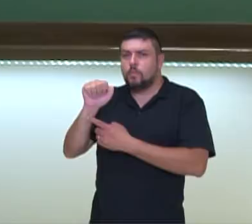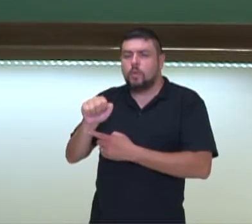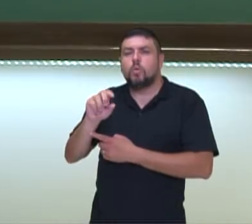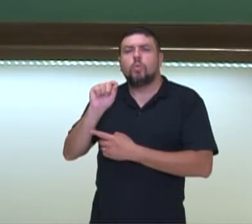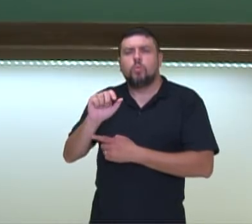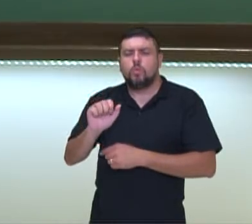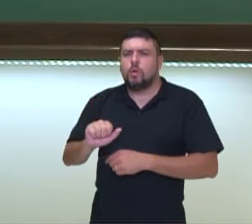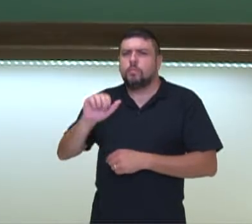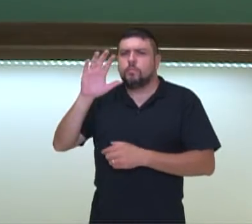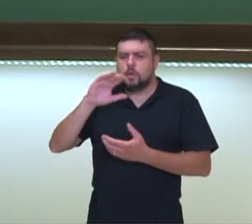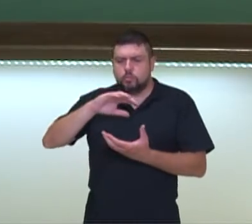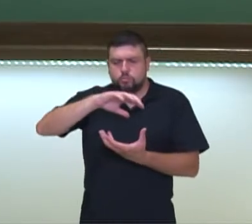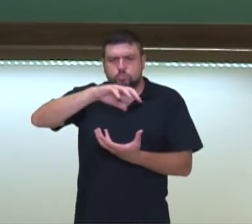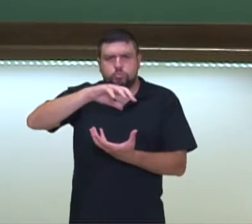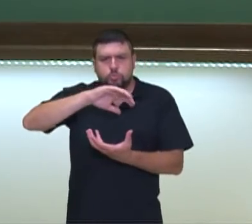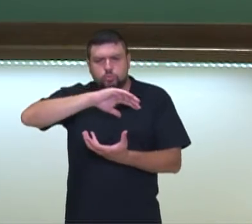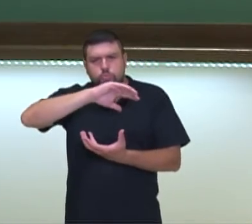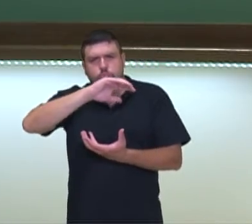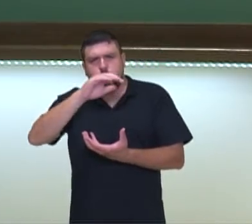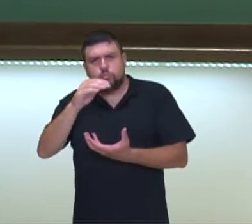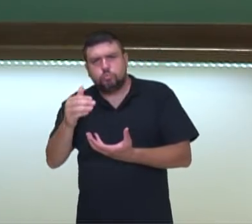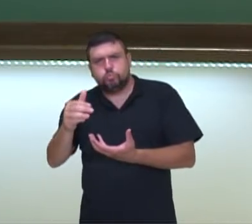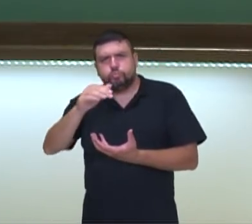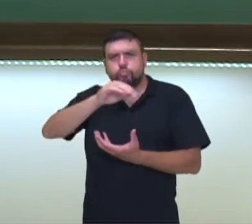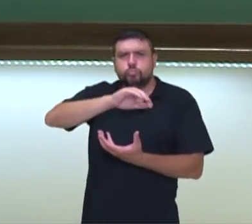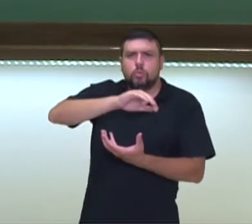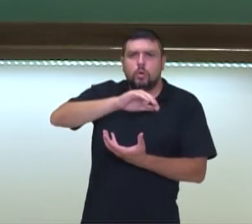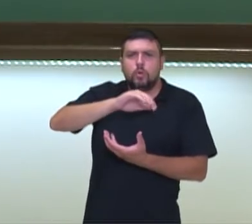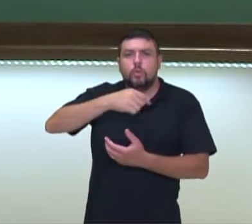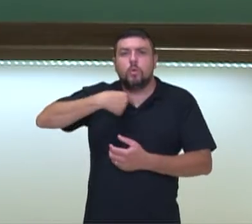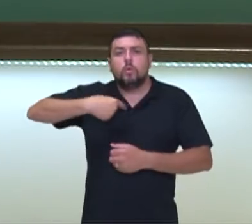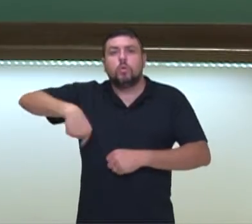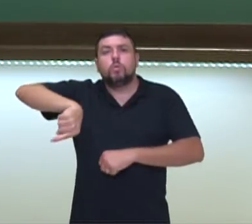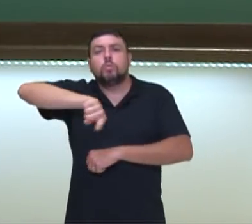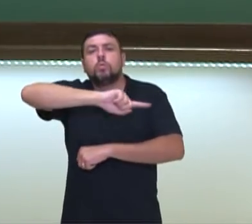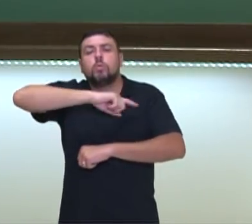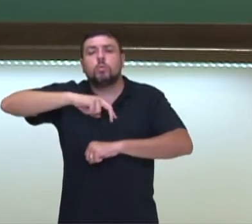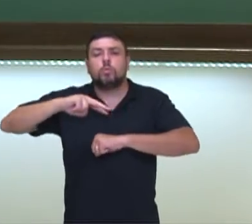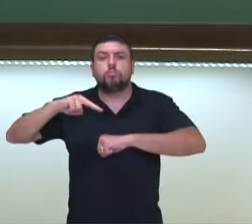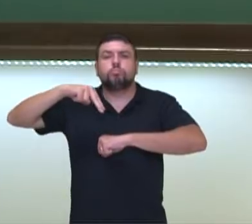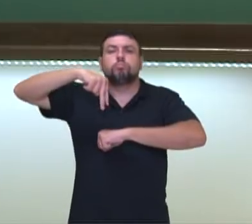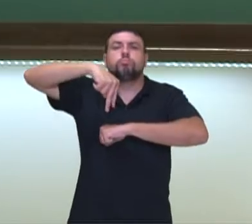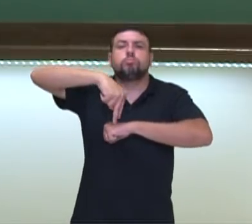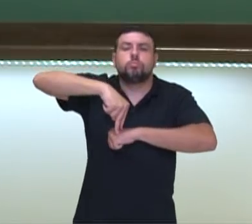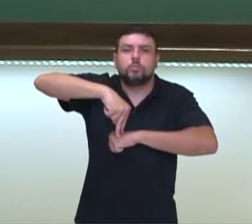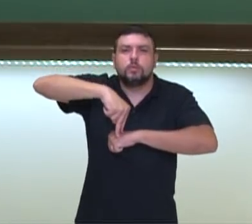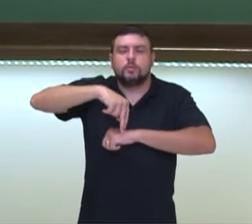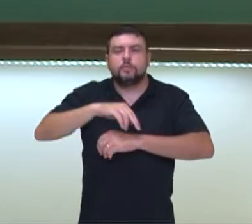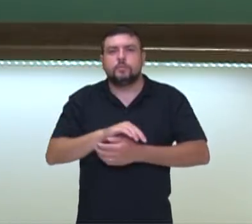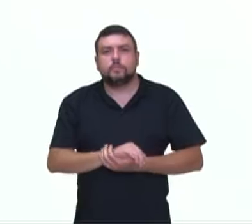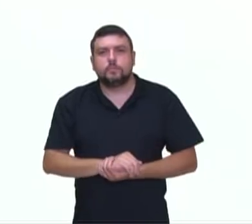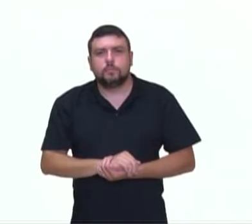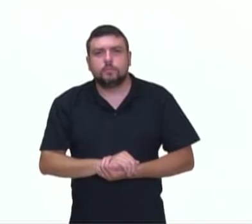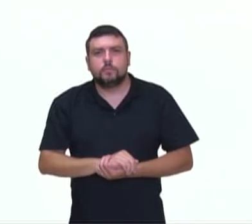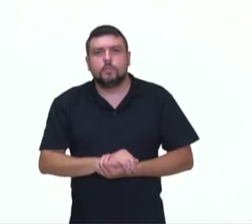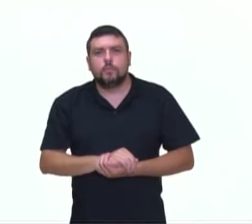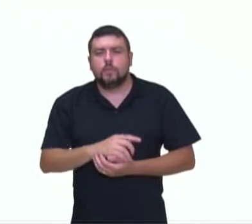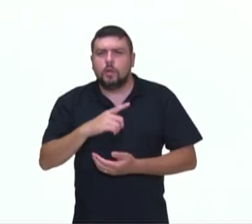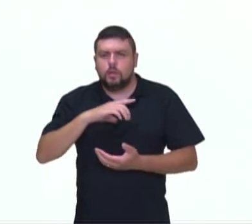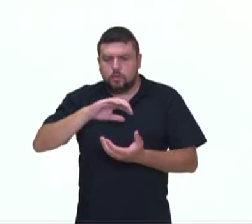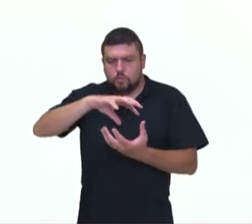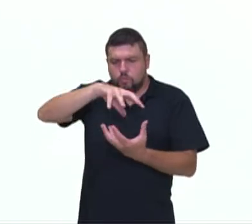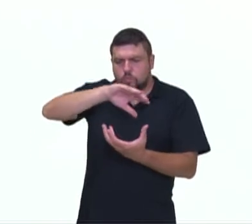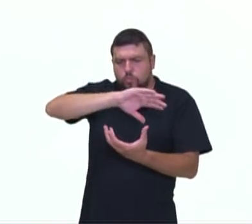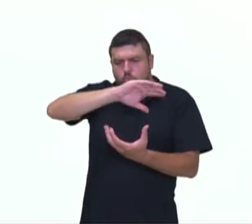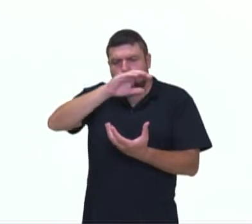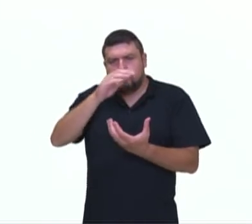a que nós temos contato, é aquela que nós interagimos diretamente com essa camada, que envolve todo o planeta e é